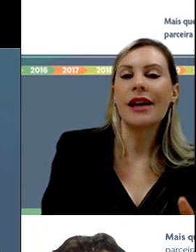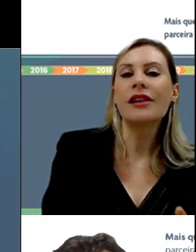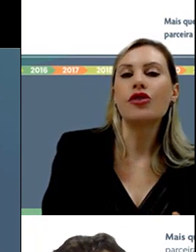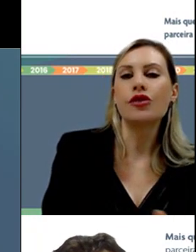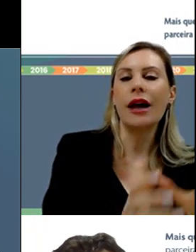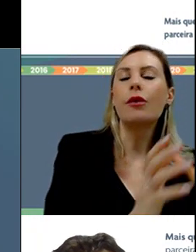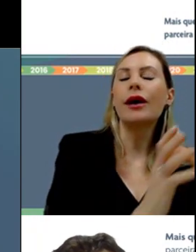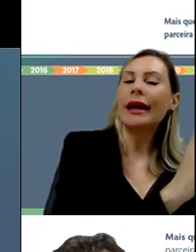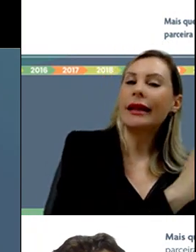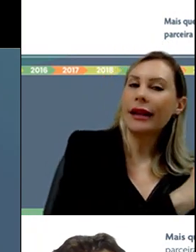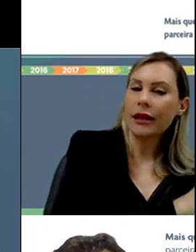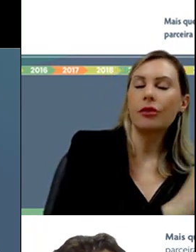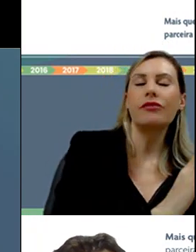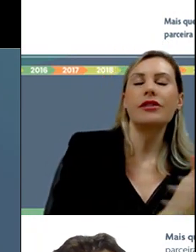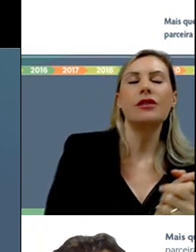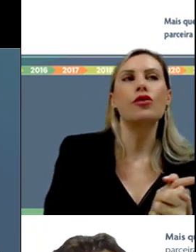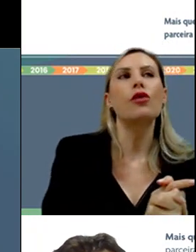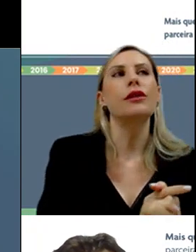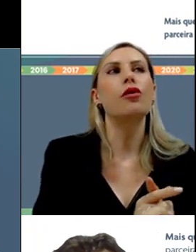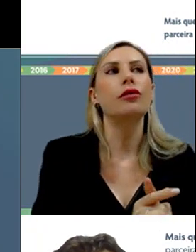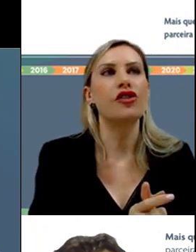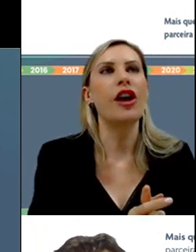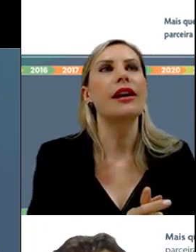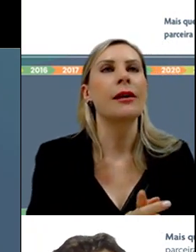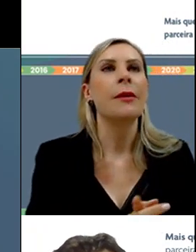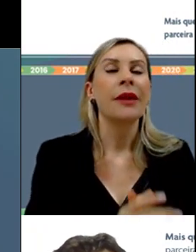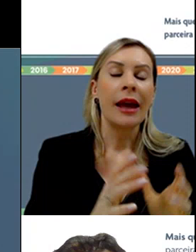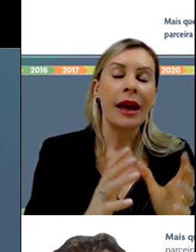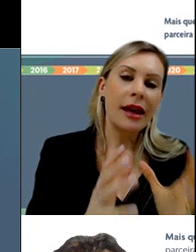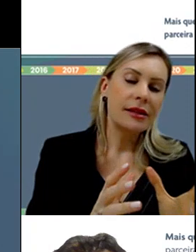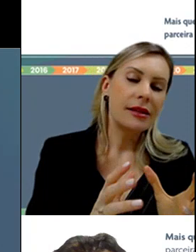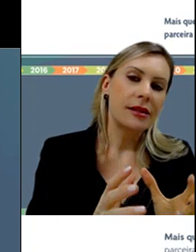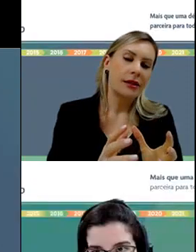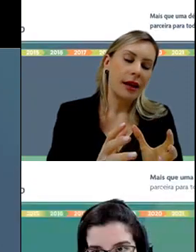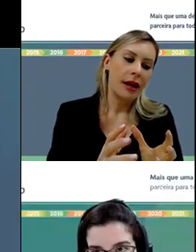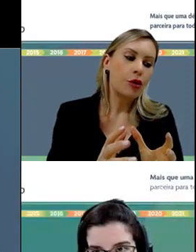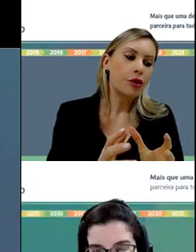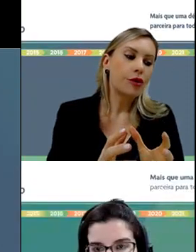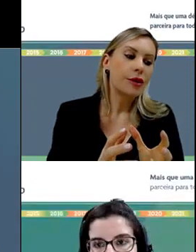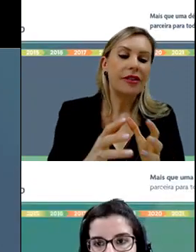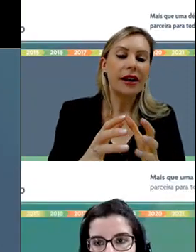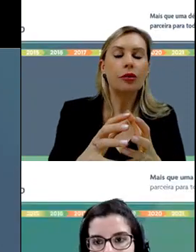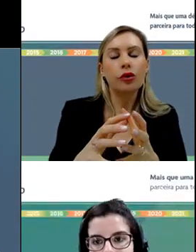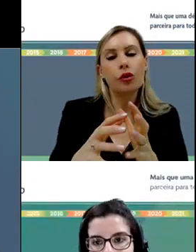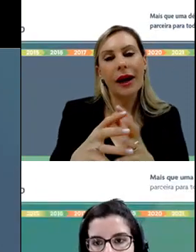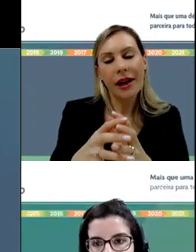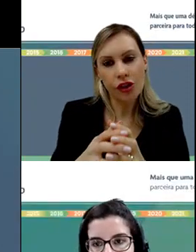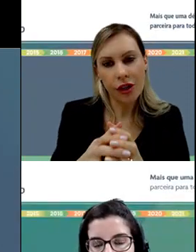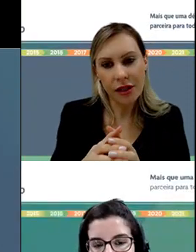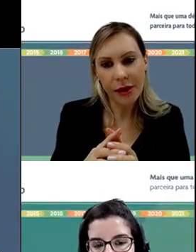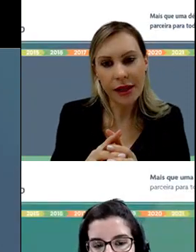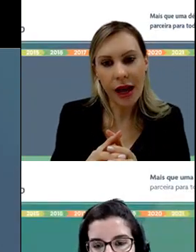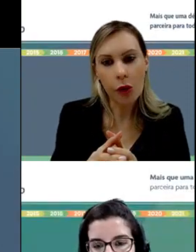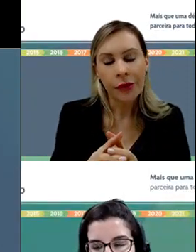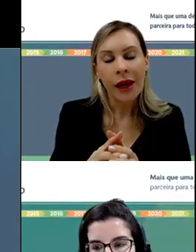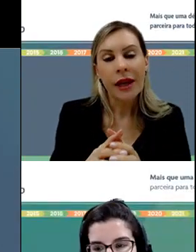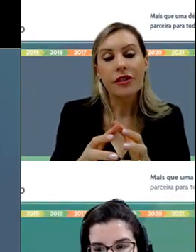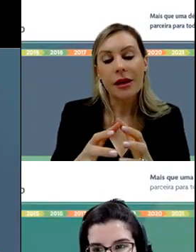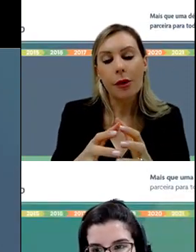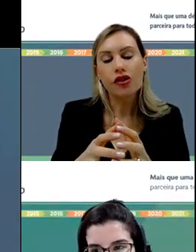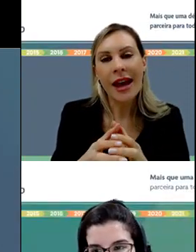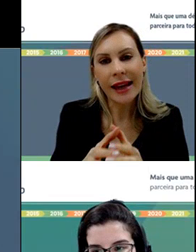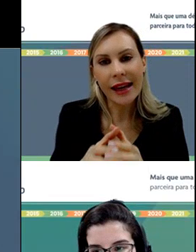você faz adicional, além daquilo que você desconta no contra-cheque? Esses recursos, eles ficam numa caixinha